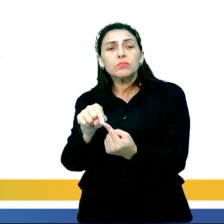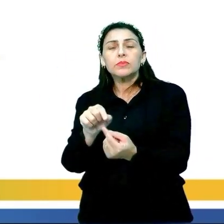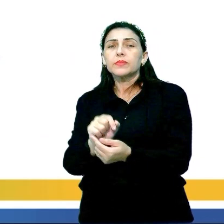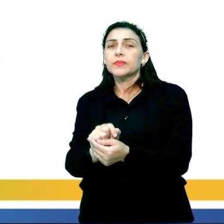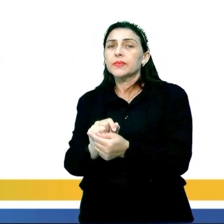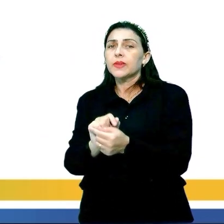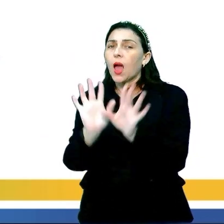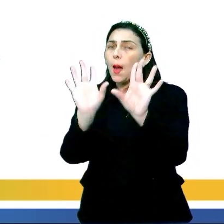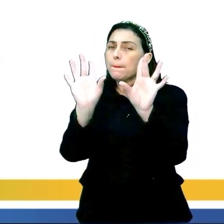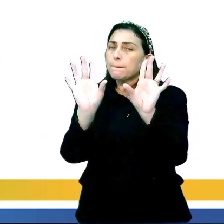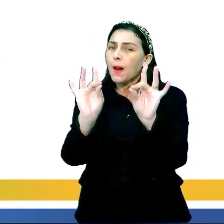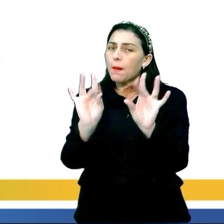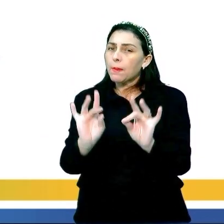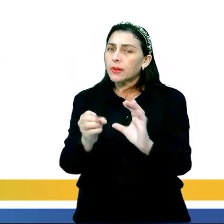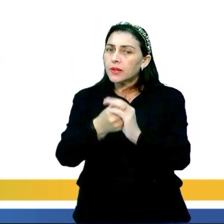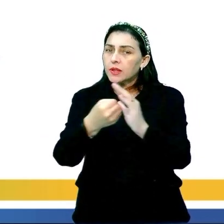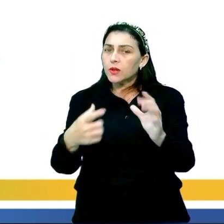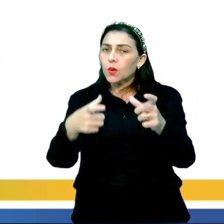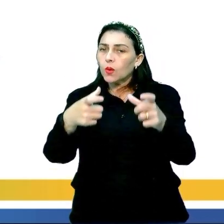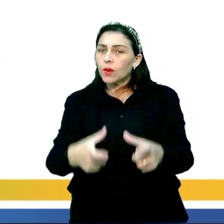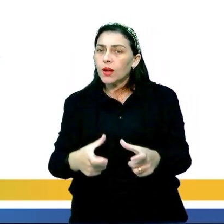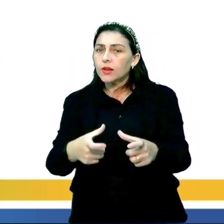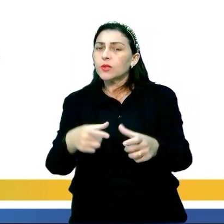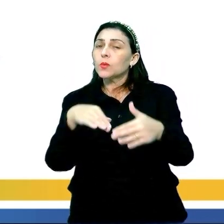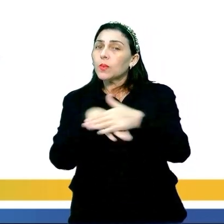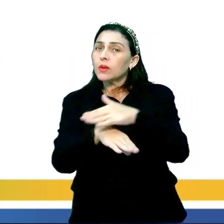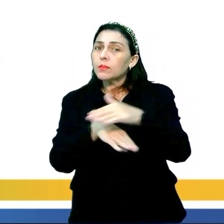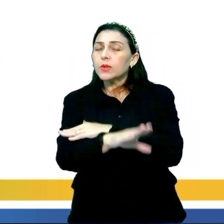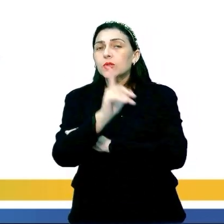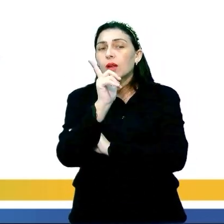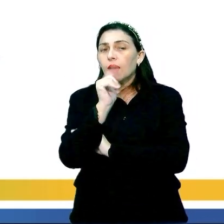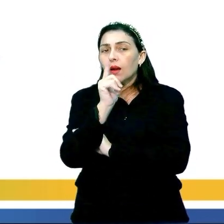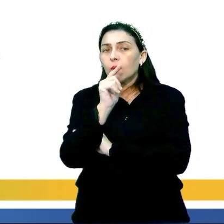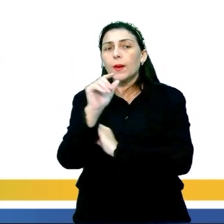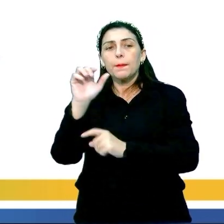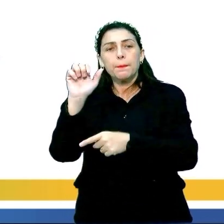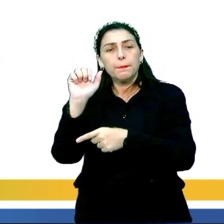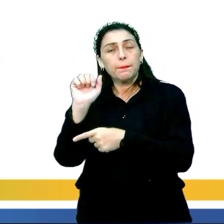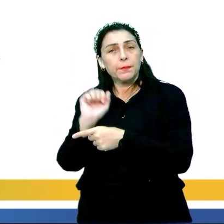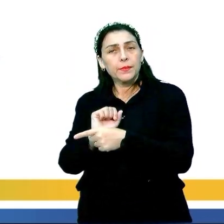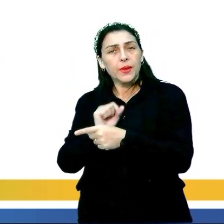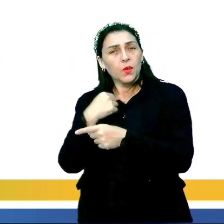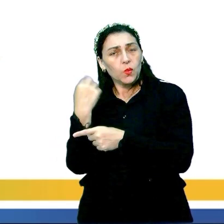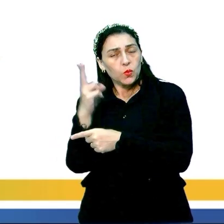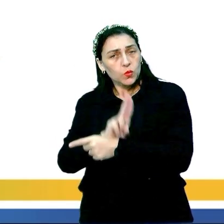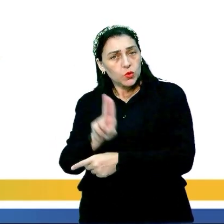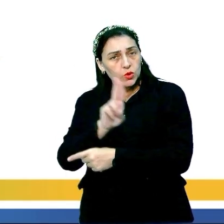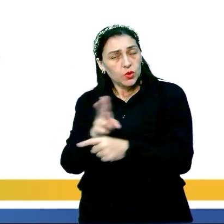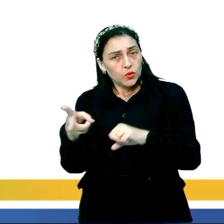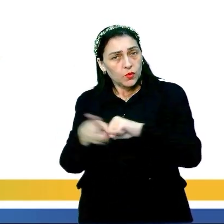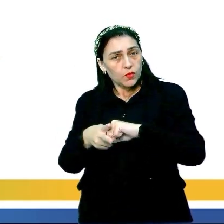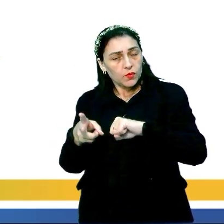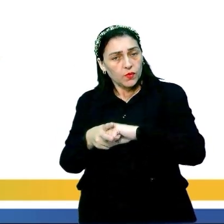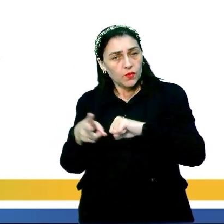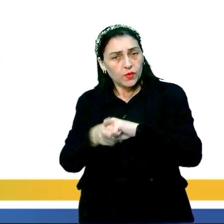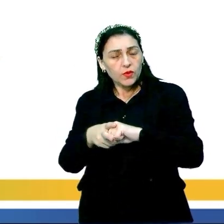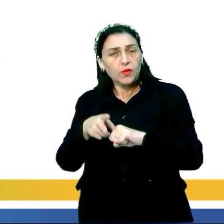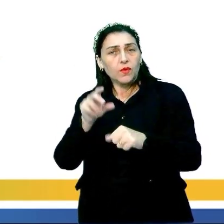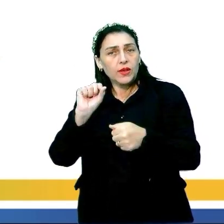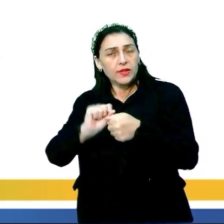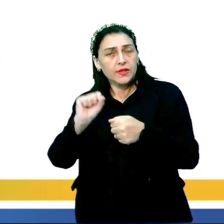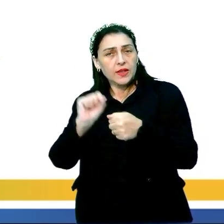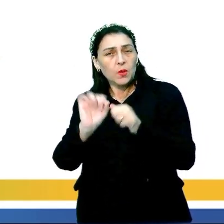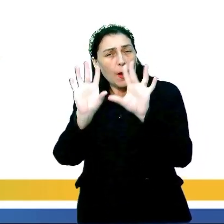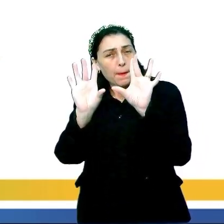uma descrição das características dos locais de armazenamento de água. Então, quando eu utilizo o verbo dessa forma, eu estou fazendo